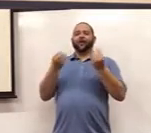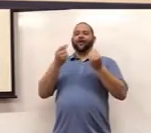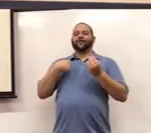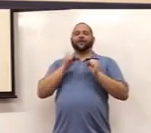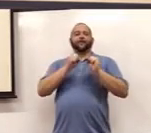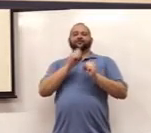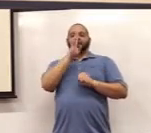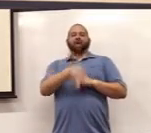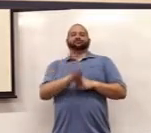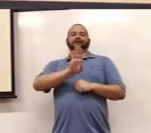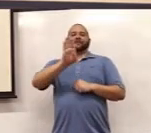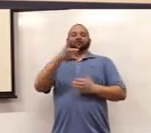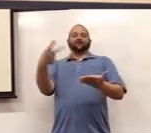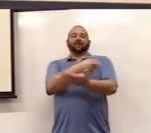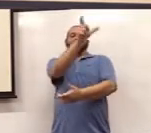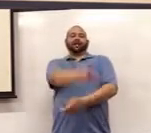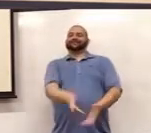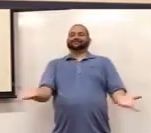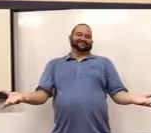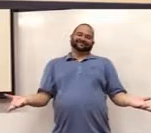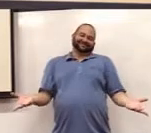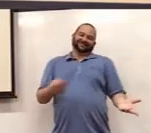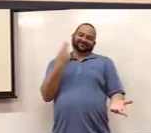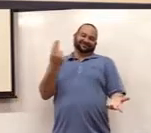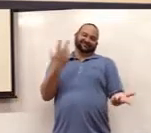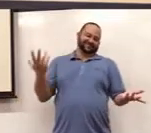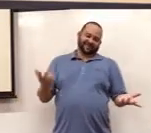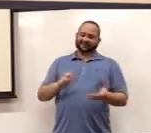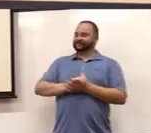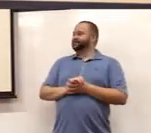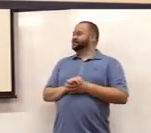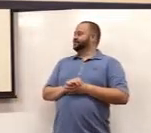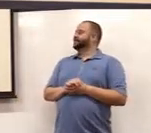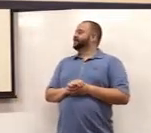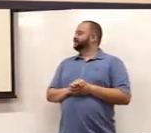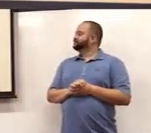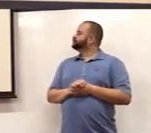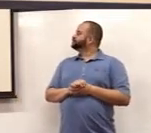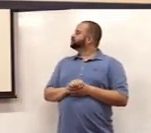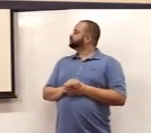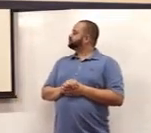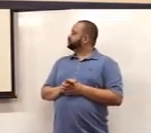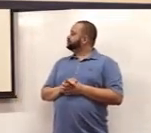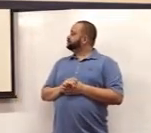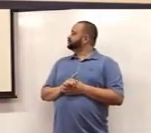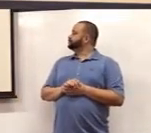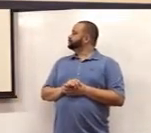é? E vamos contar então 3 e 4 e a gente perceber essa diferença.